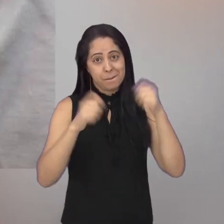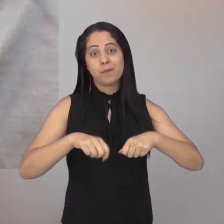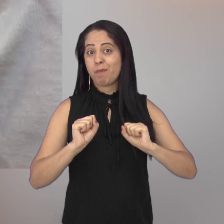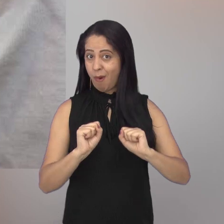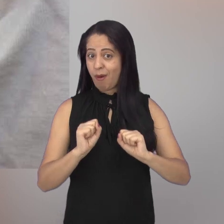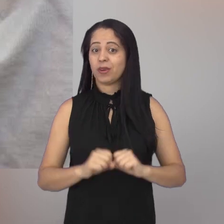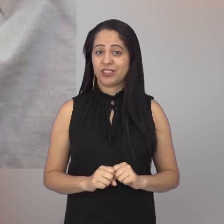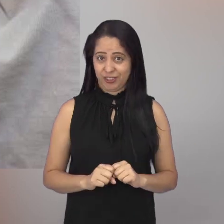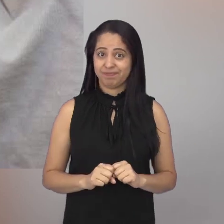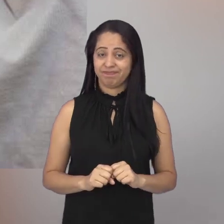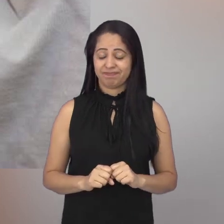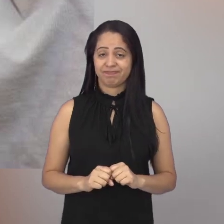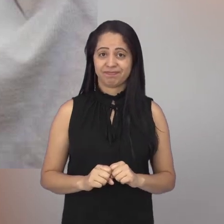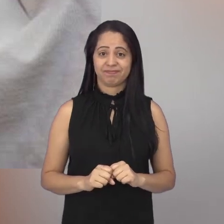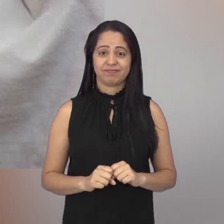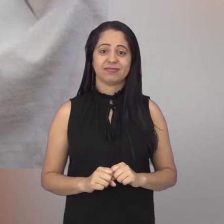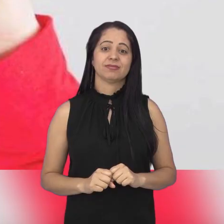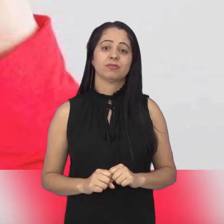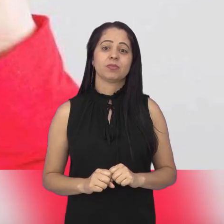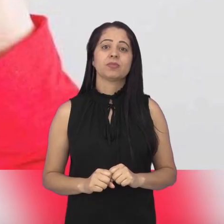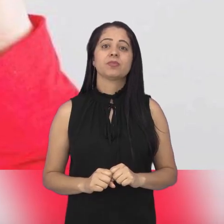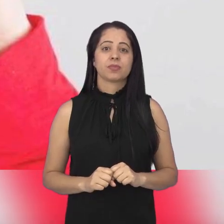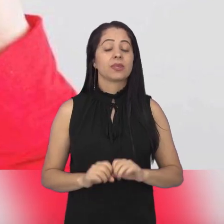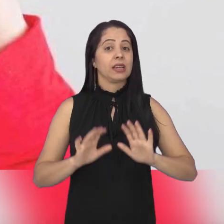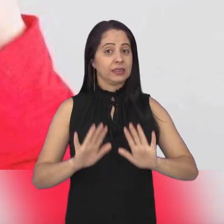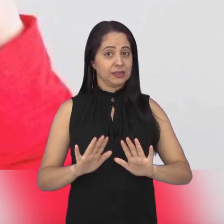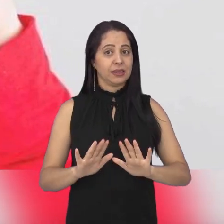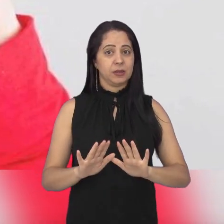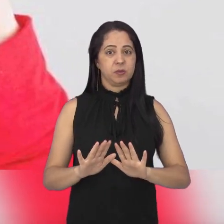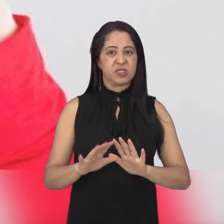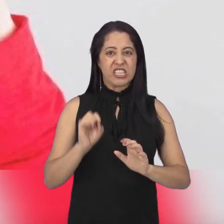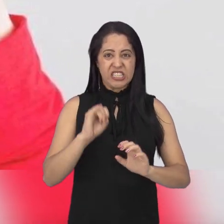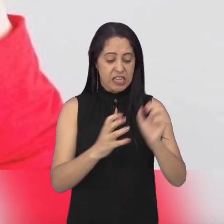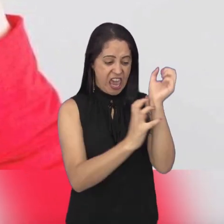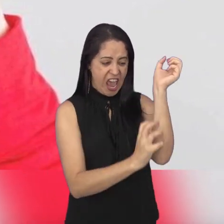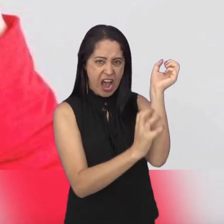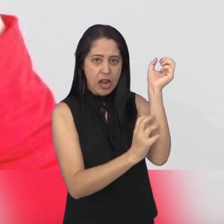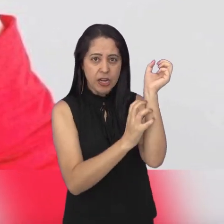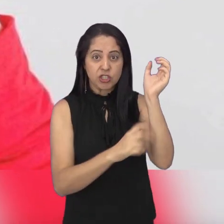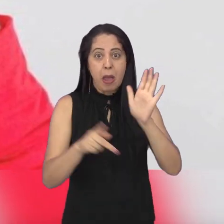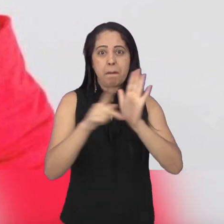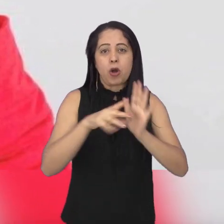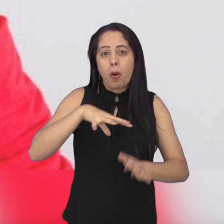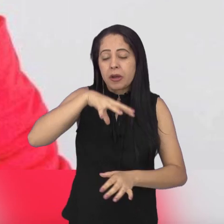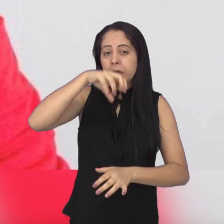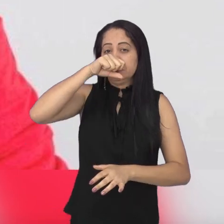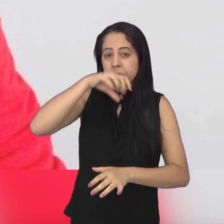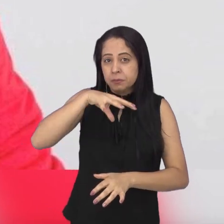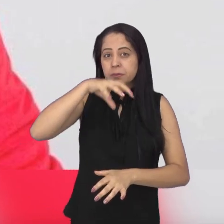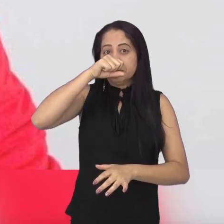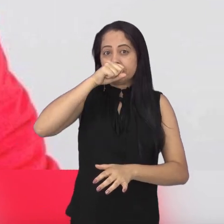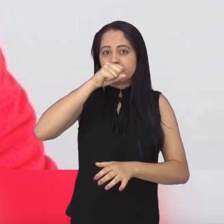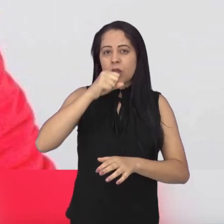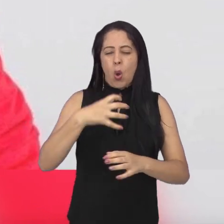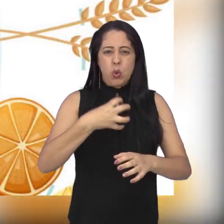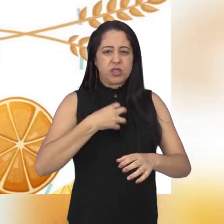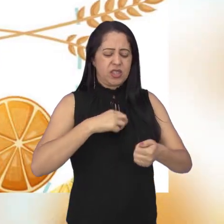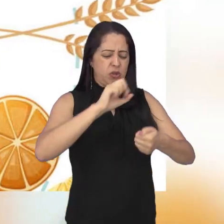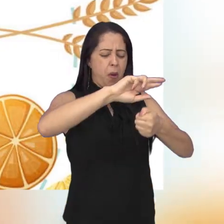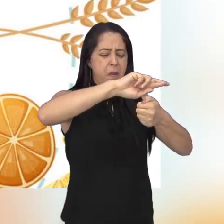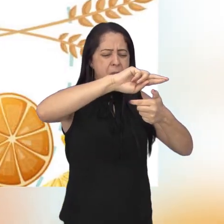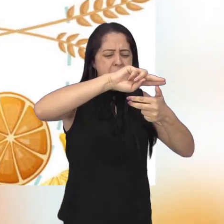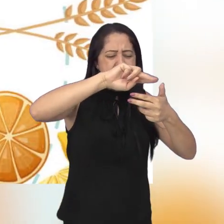uma ameaça pelo sistema imunológico. No caso de uma alergia respiratória, geralmente os sintomas